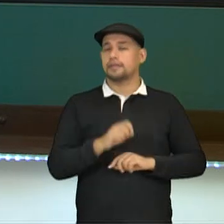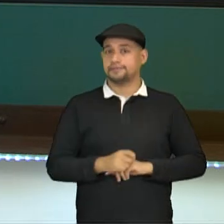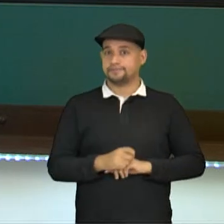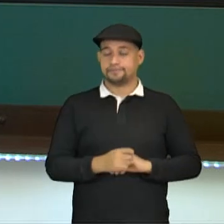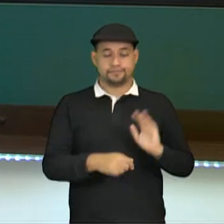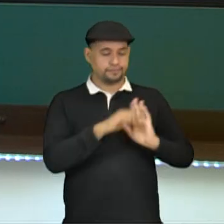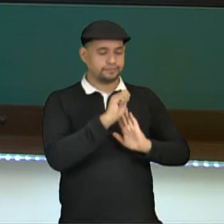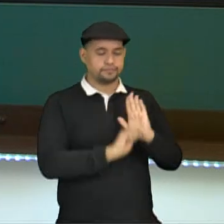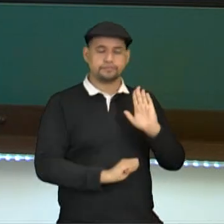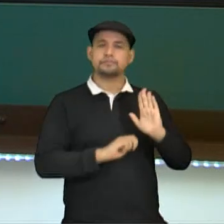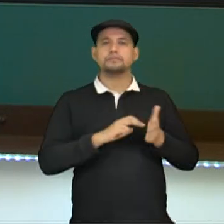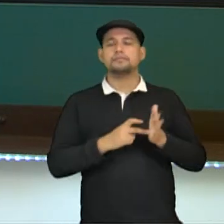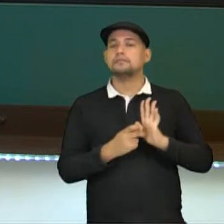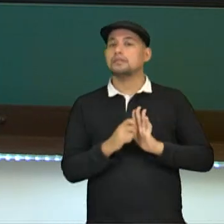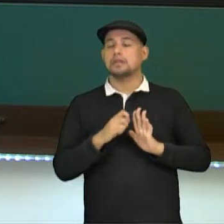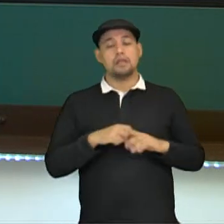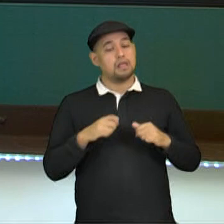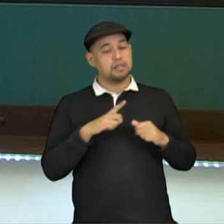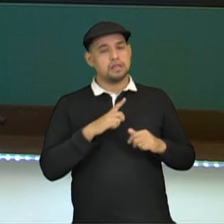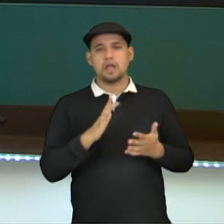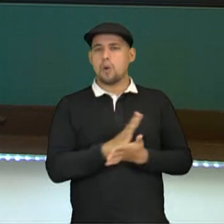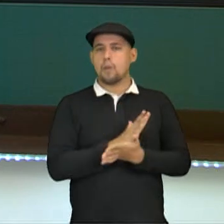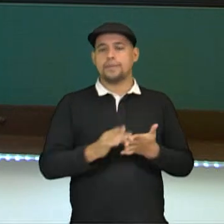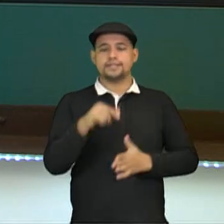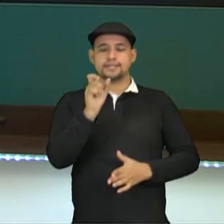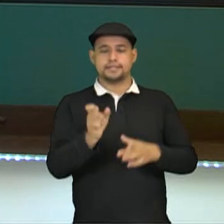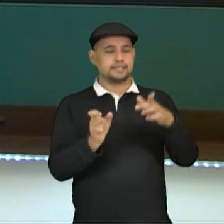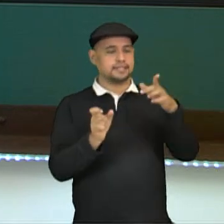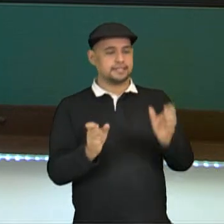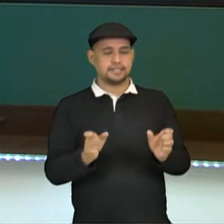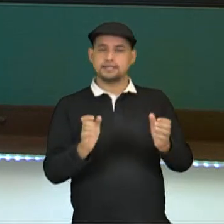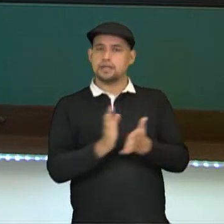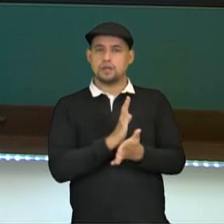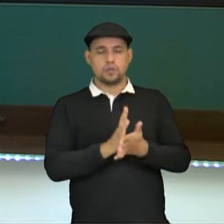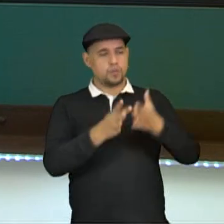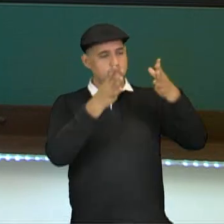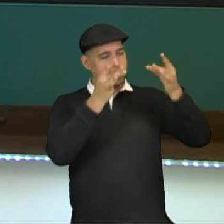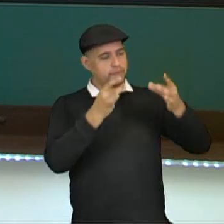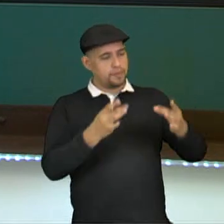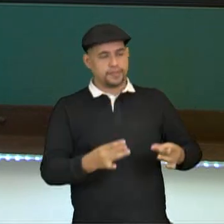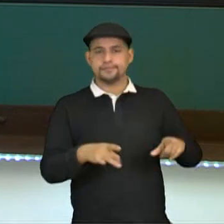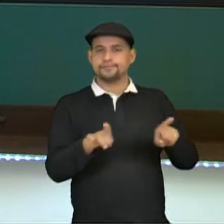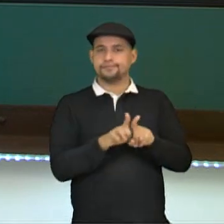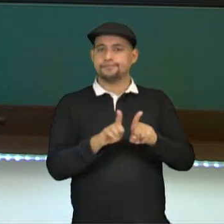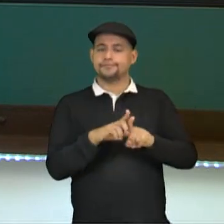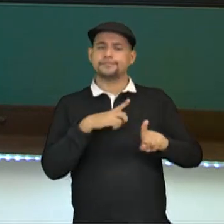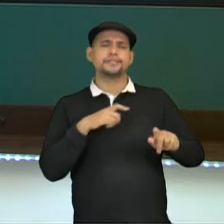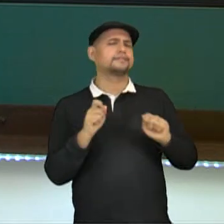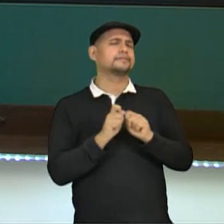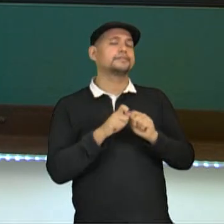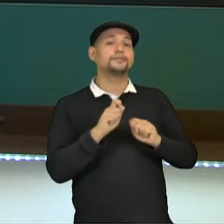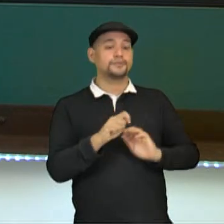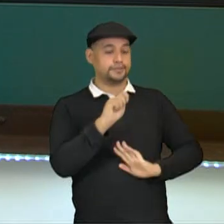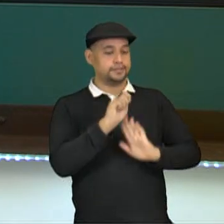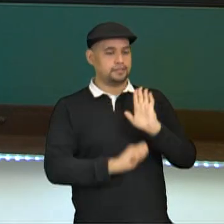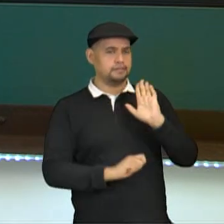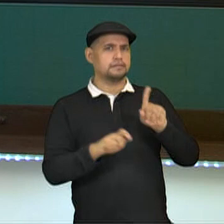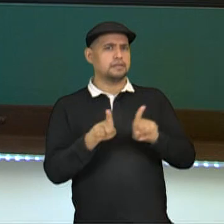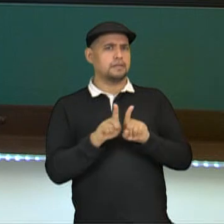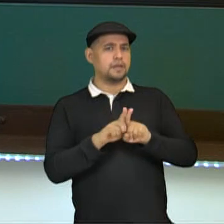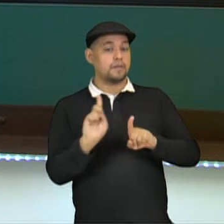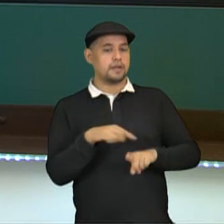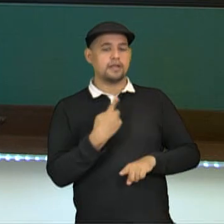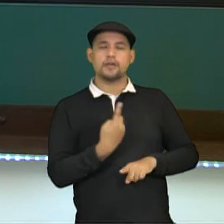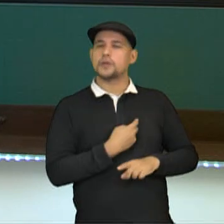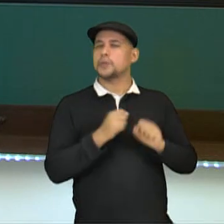os textos têm determinadas características, determinados elementos composicionais que constituem o texto para que